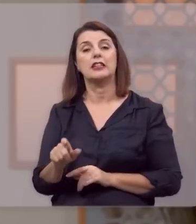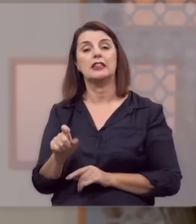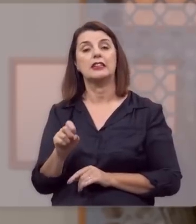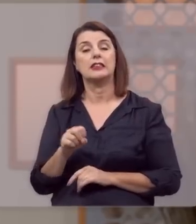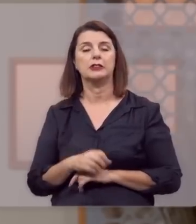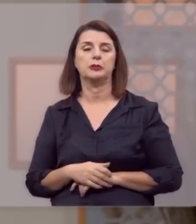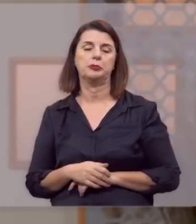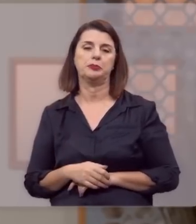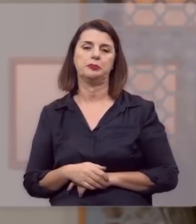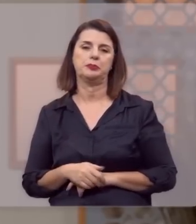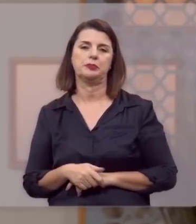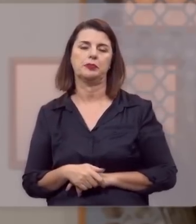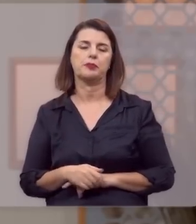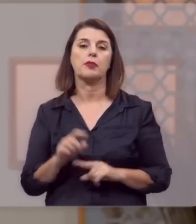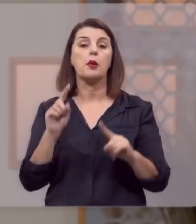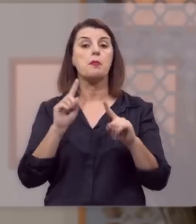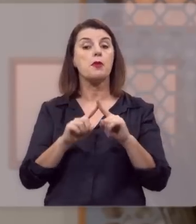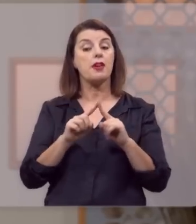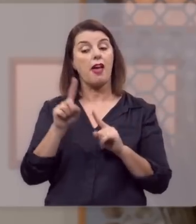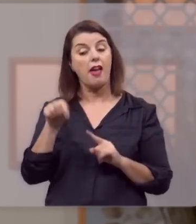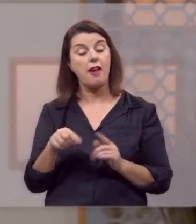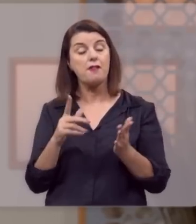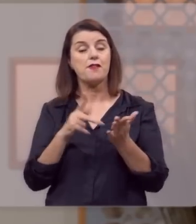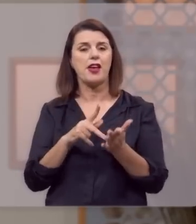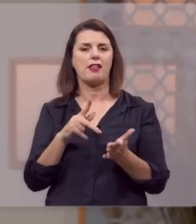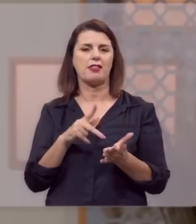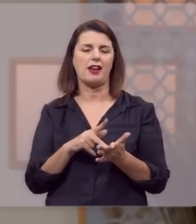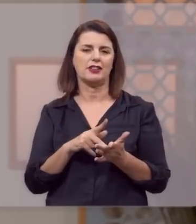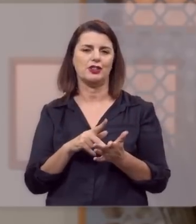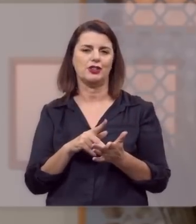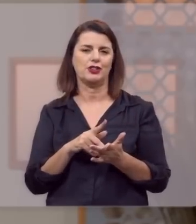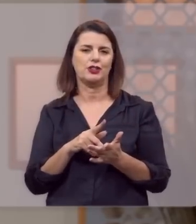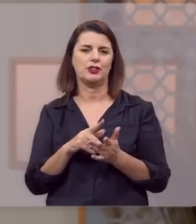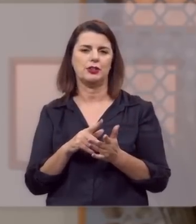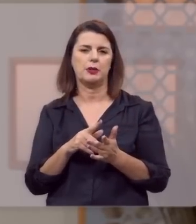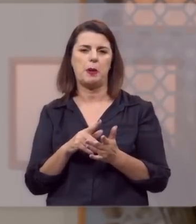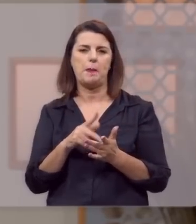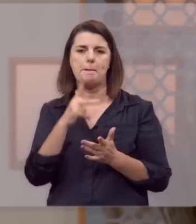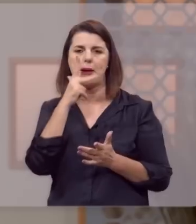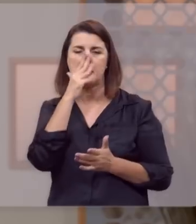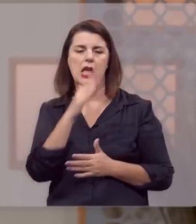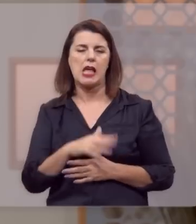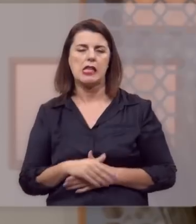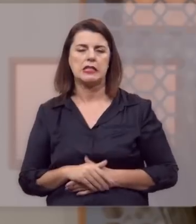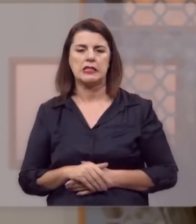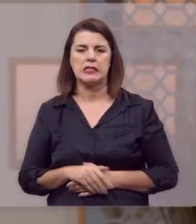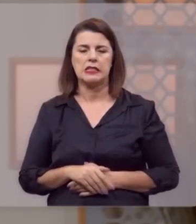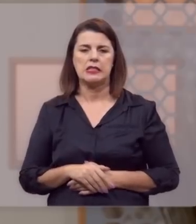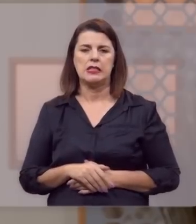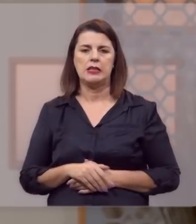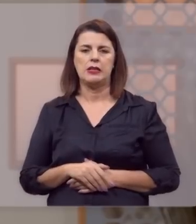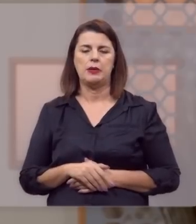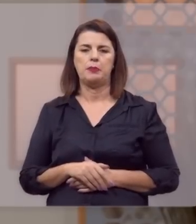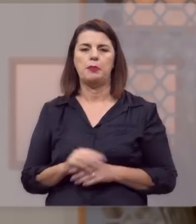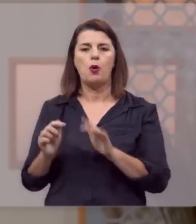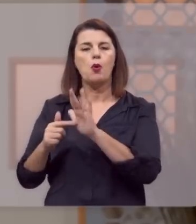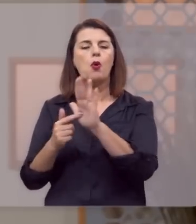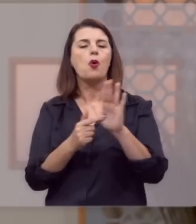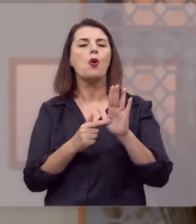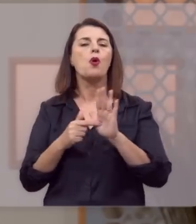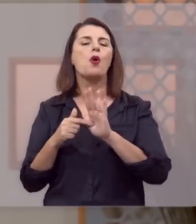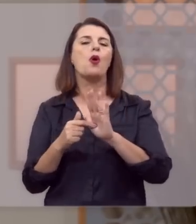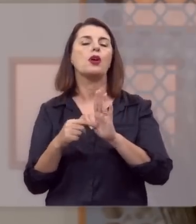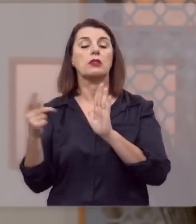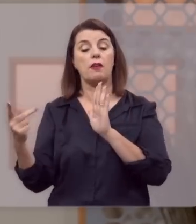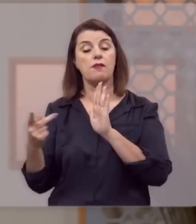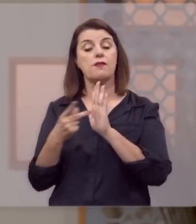espantoso, porque esta verdade põe o machado afiado